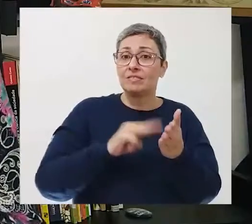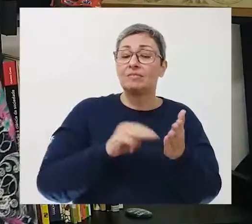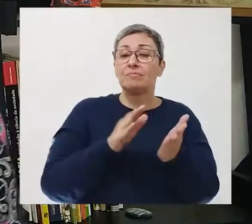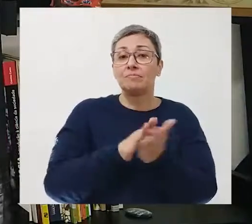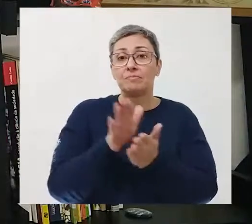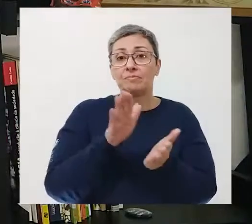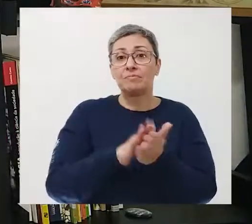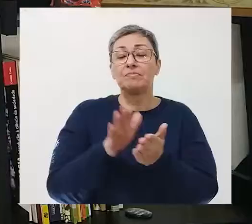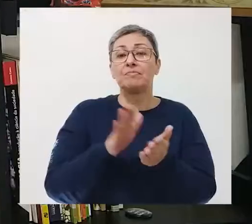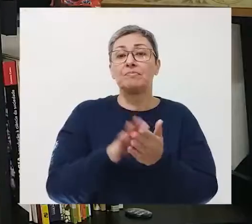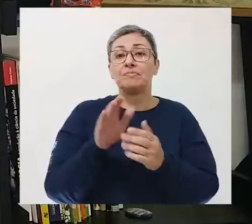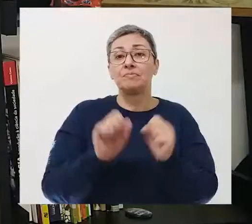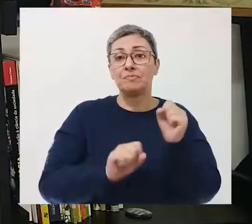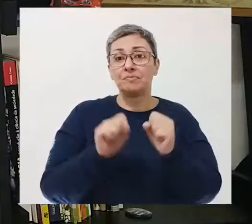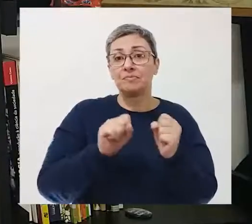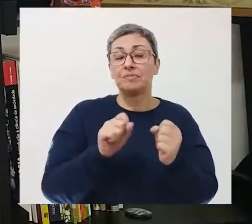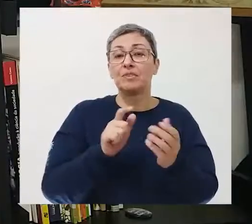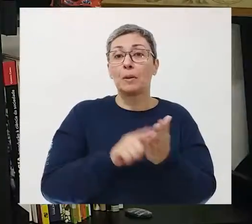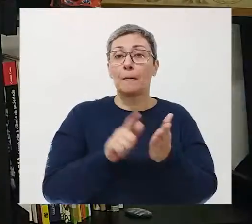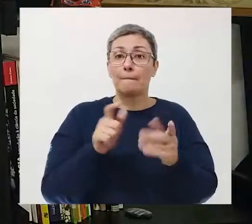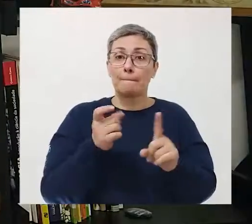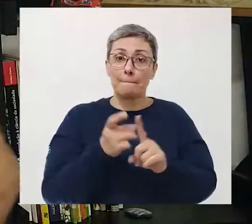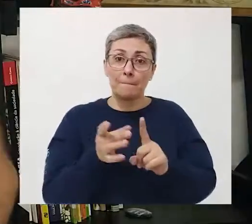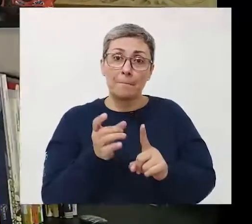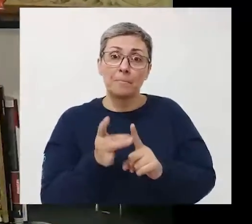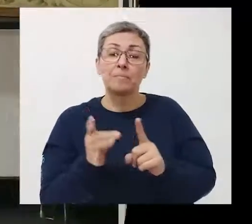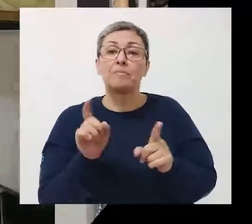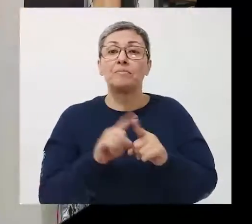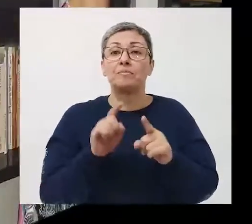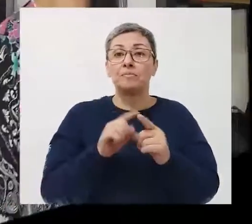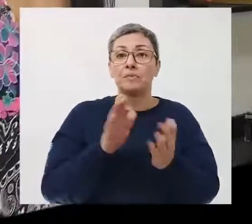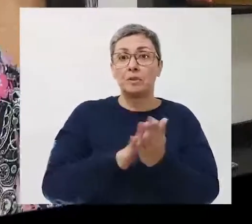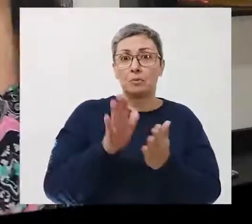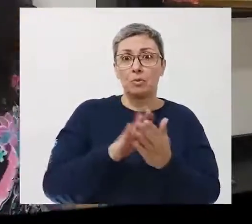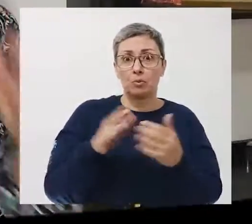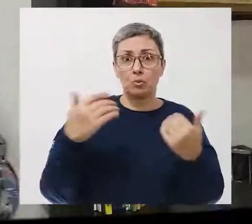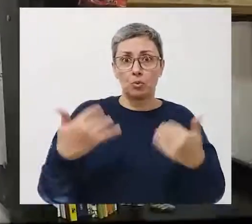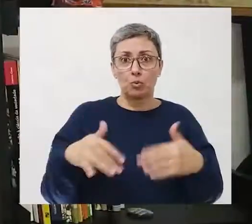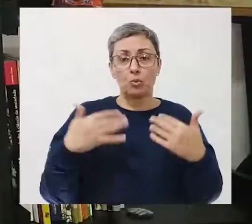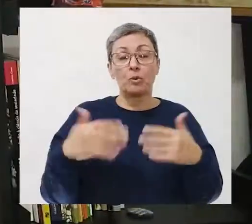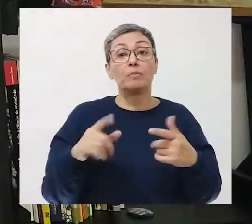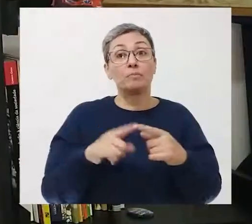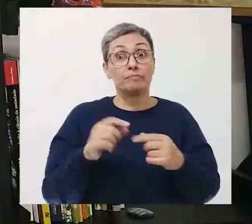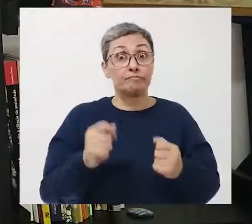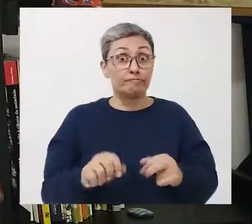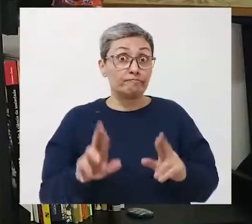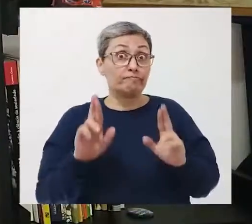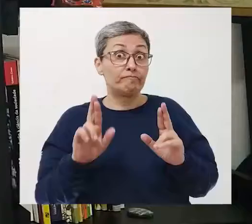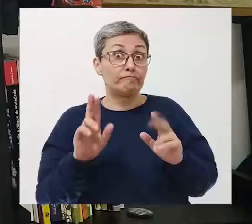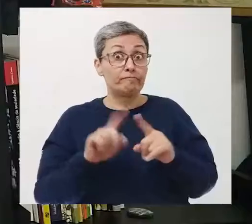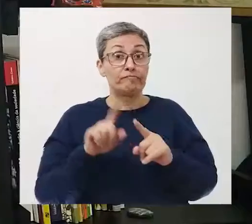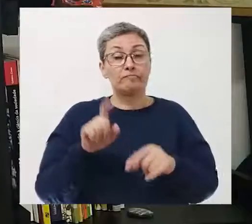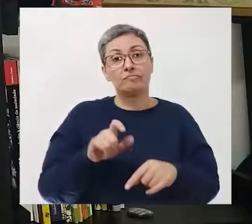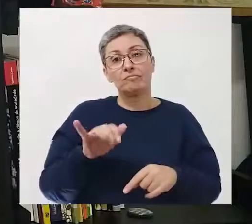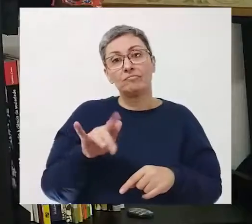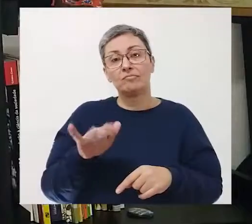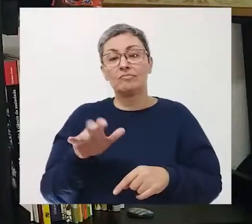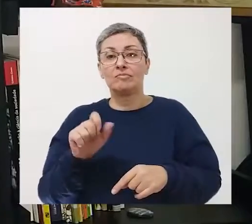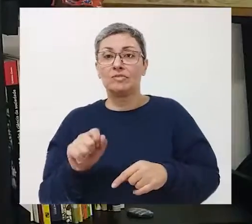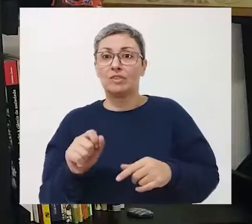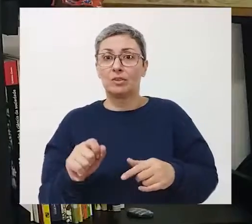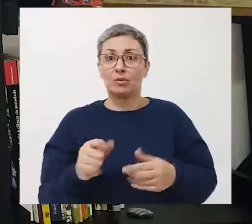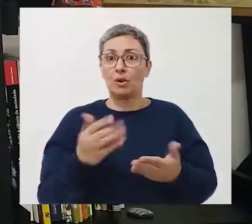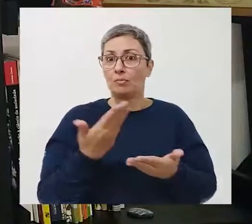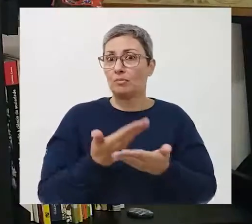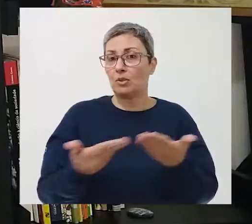impressão, utilizando-se placas de metal com produção em massa. Ainda bem que a xilogravura não